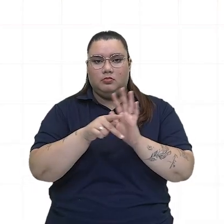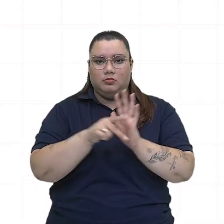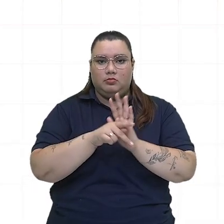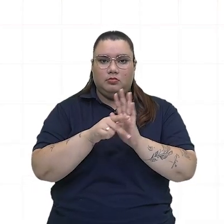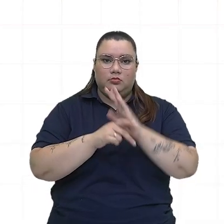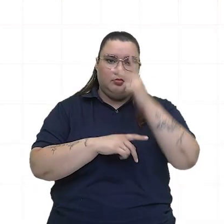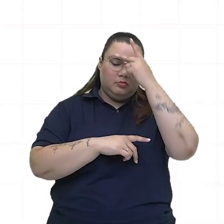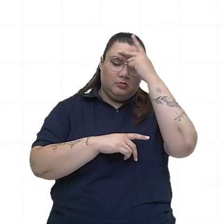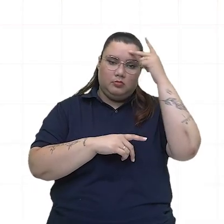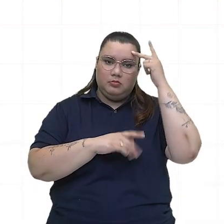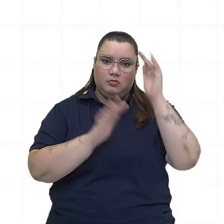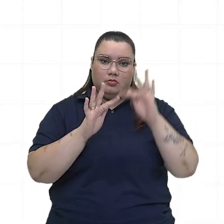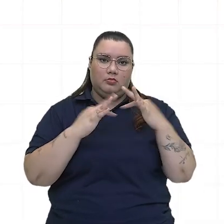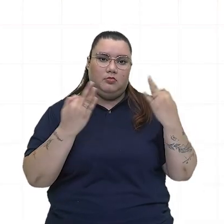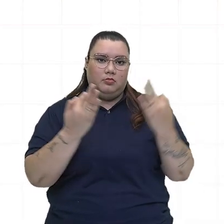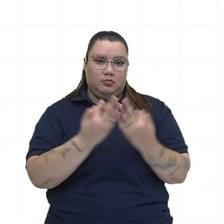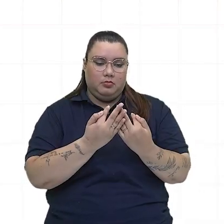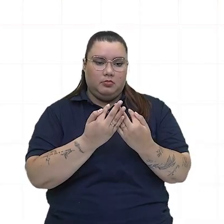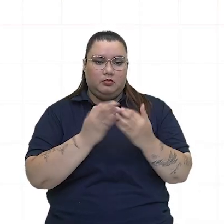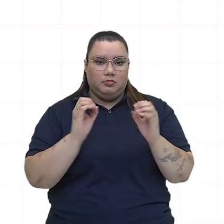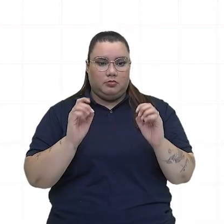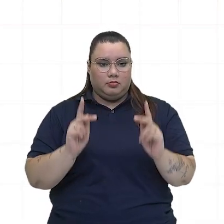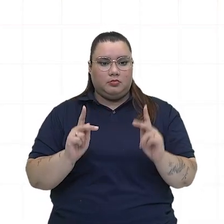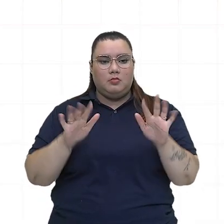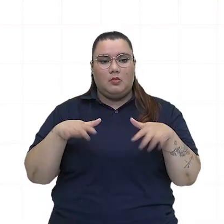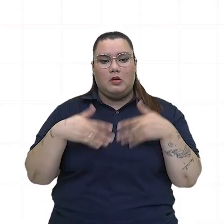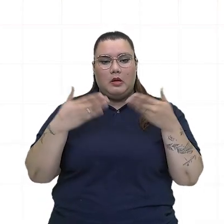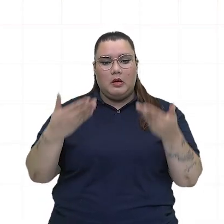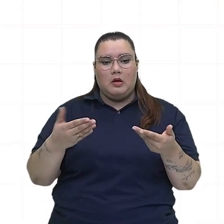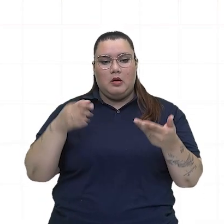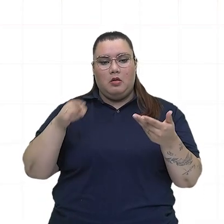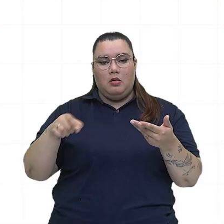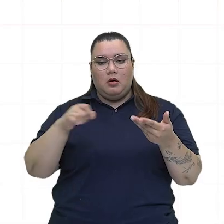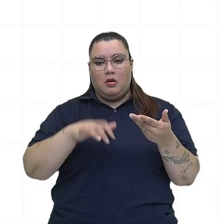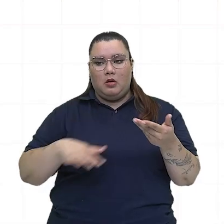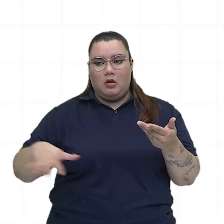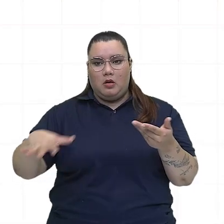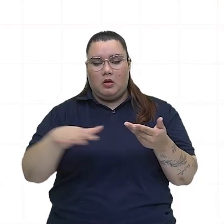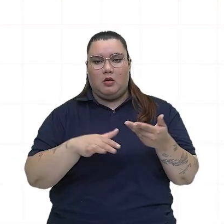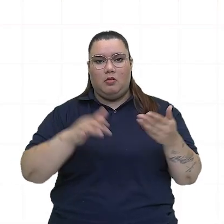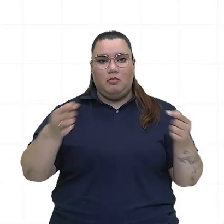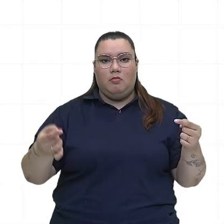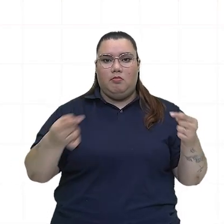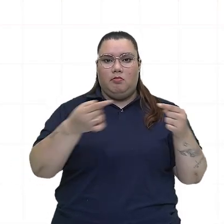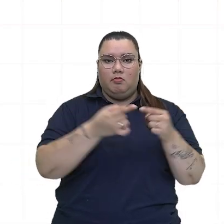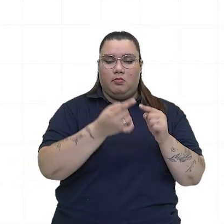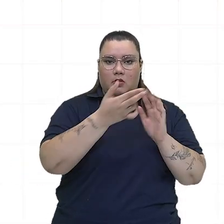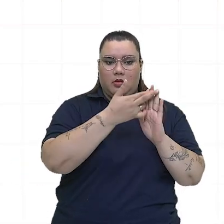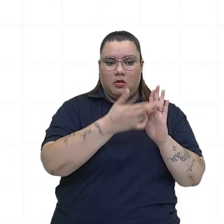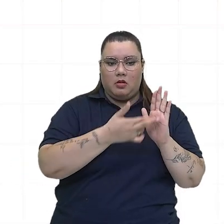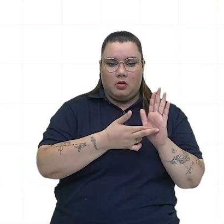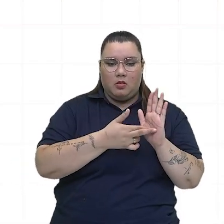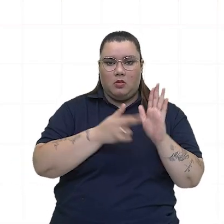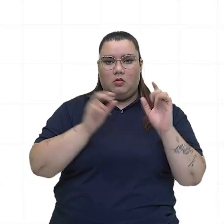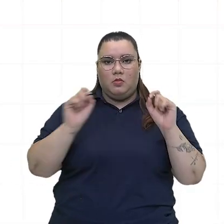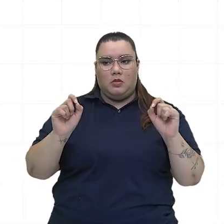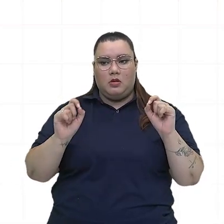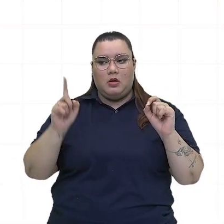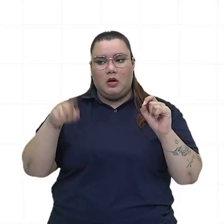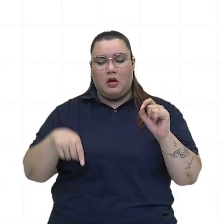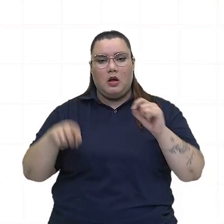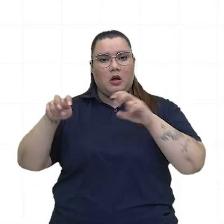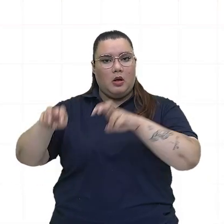ali por uma família. Então, para que uma propriedade ela seja classificada